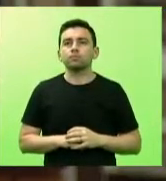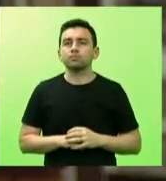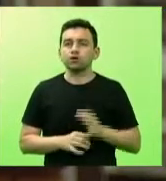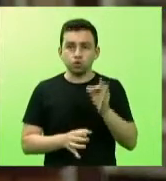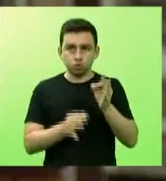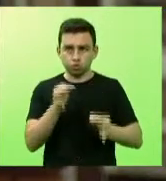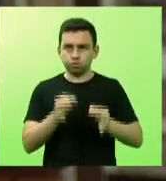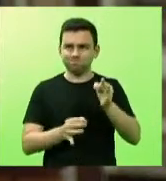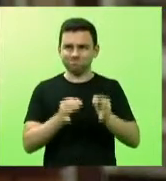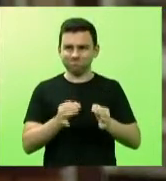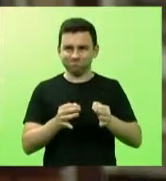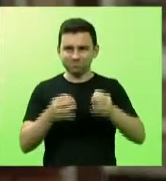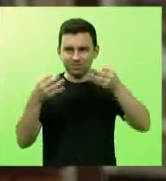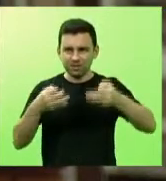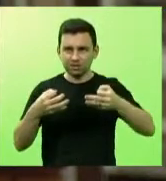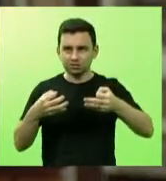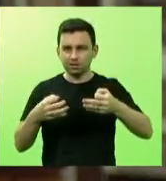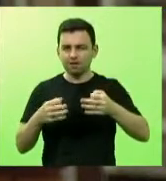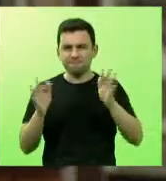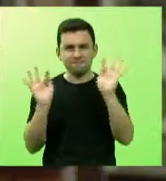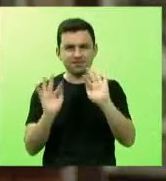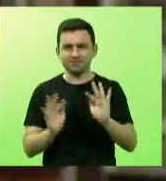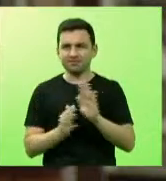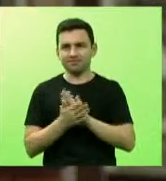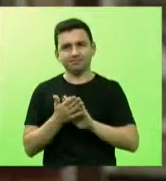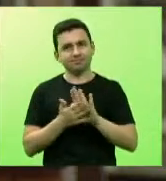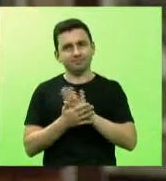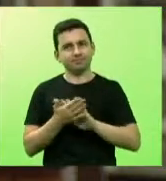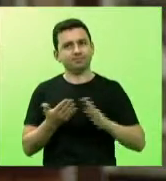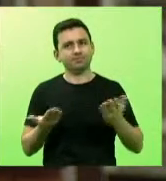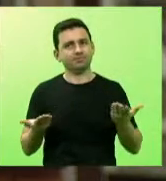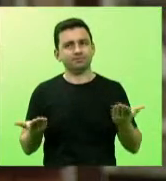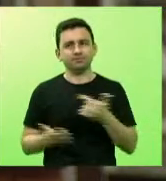A justiça não ficou feliz com isso, acredito eu.